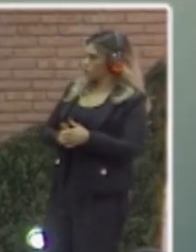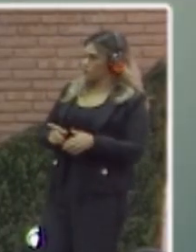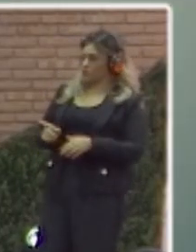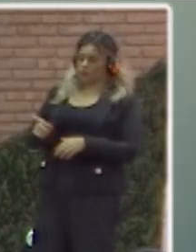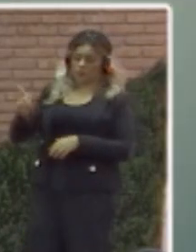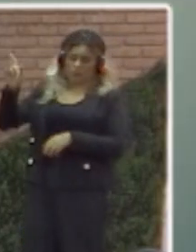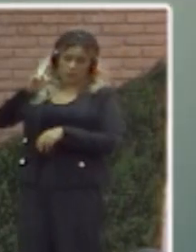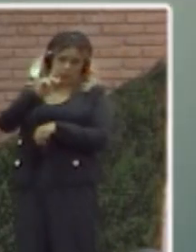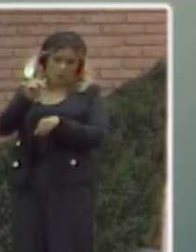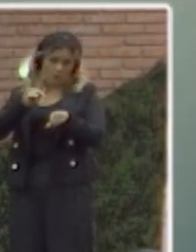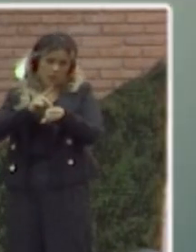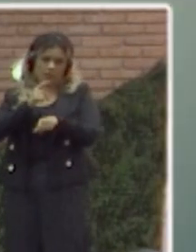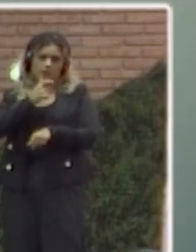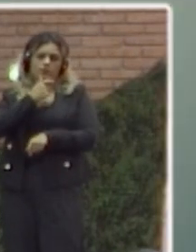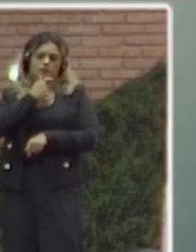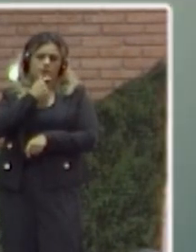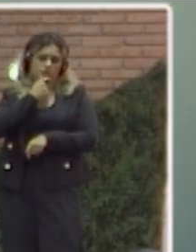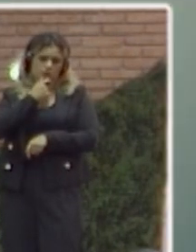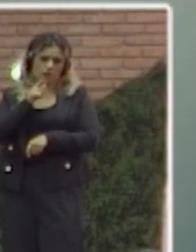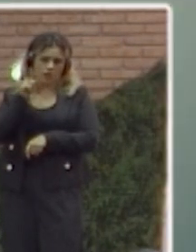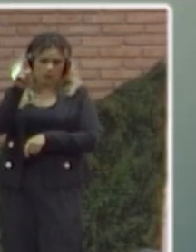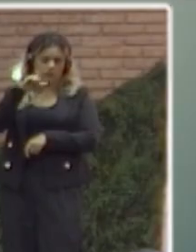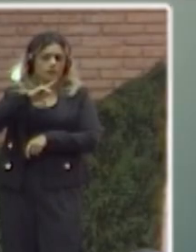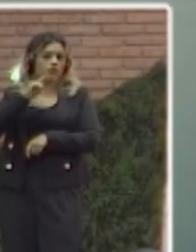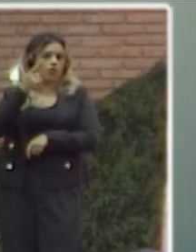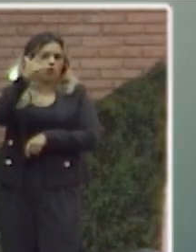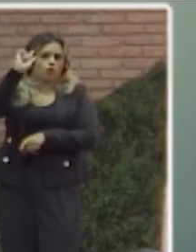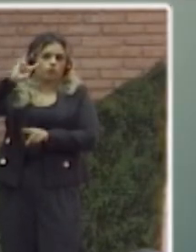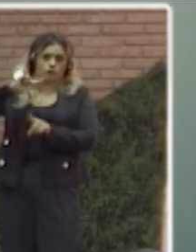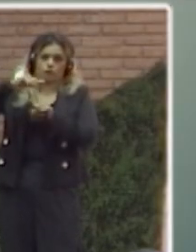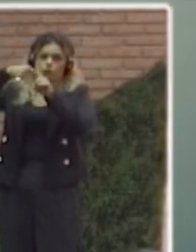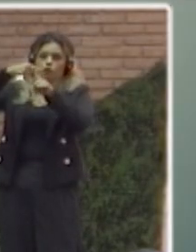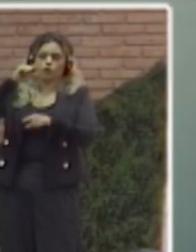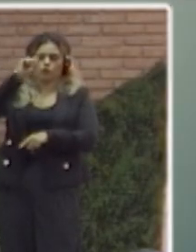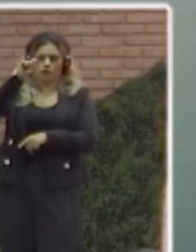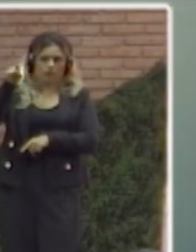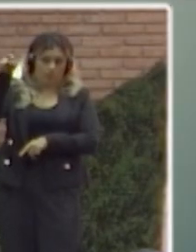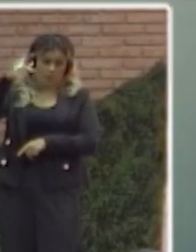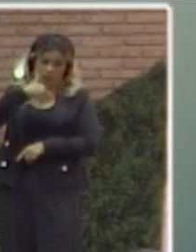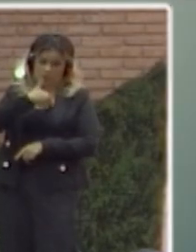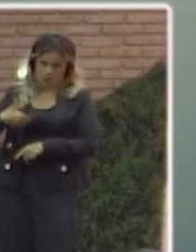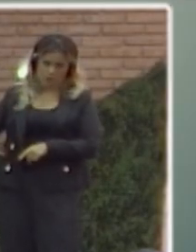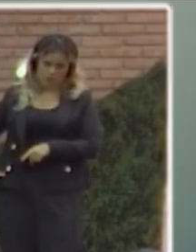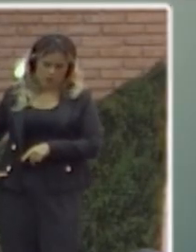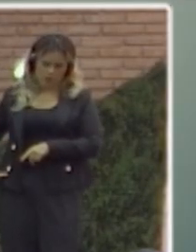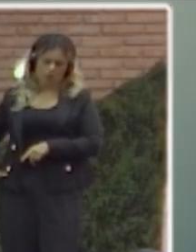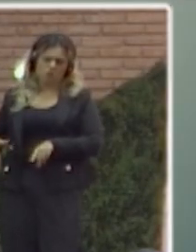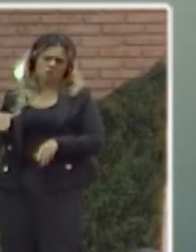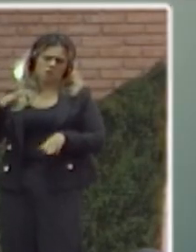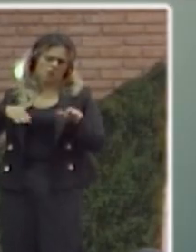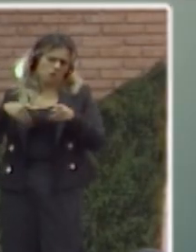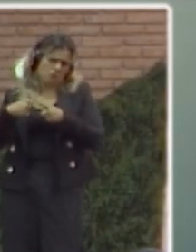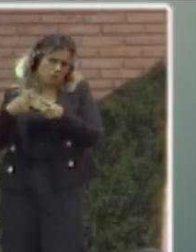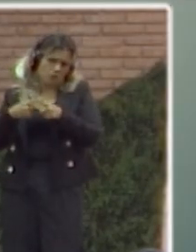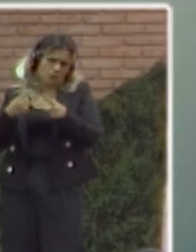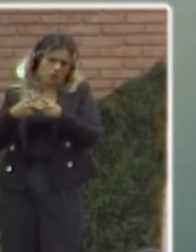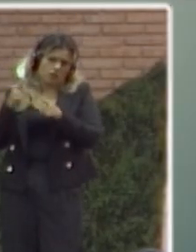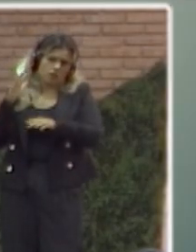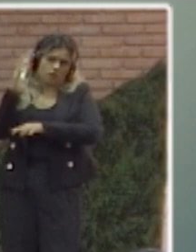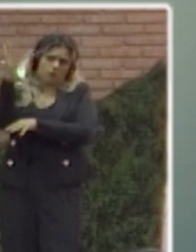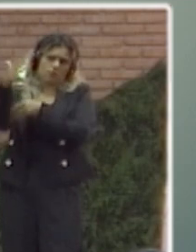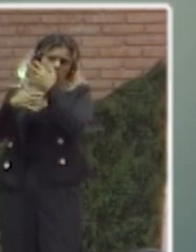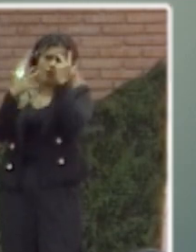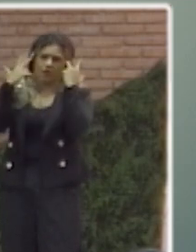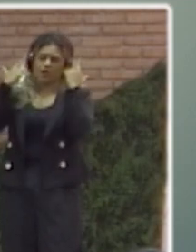No Reino Unido, a gente tem uma outra vantagem. O governo lá, talvez pela falta de recursos